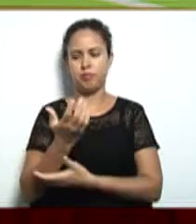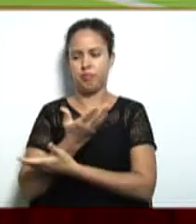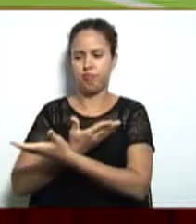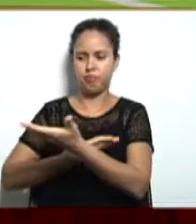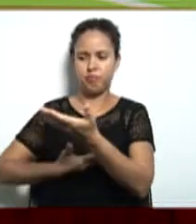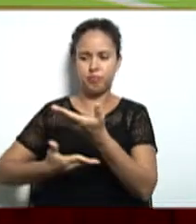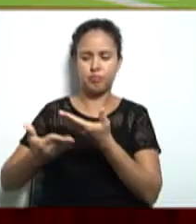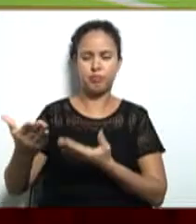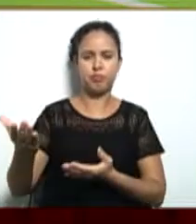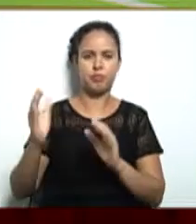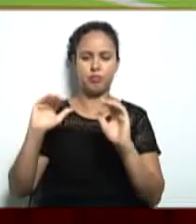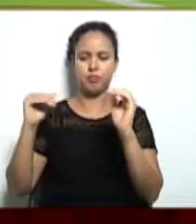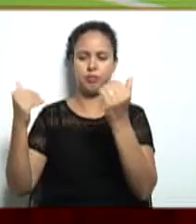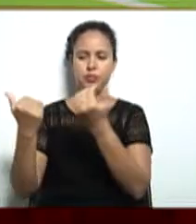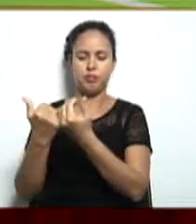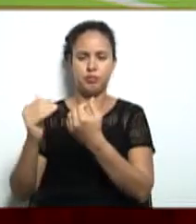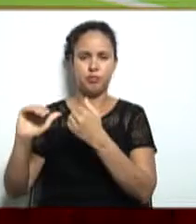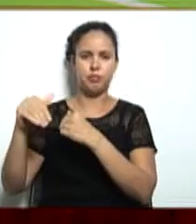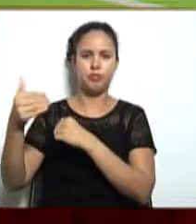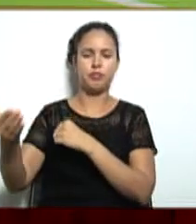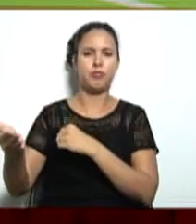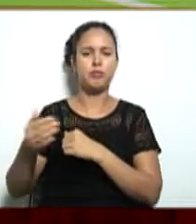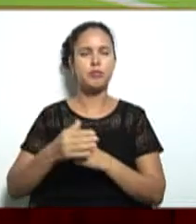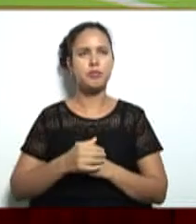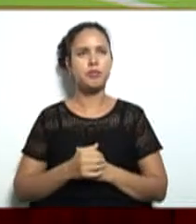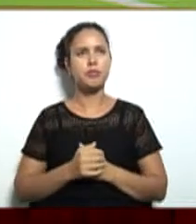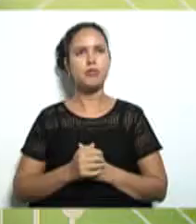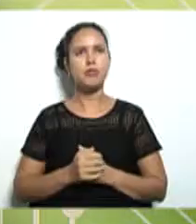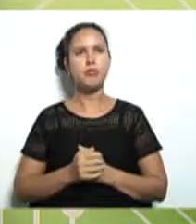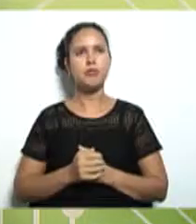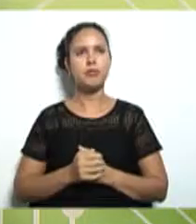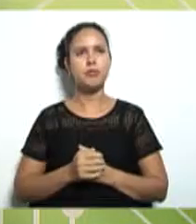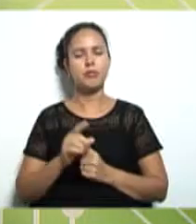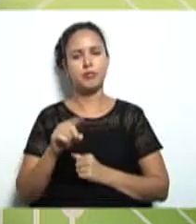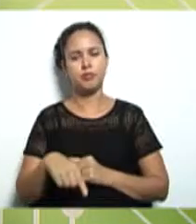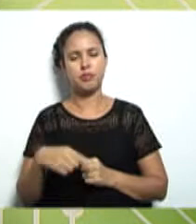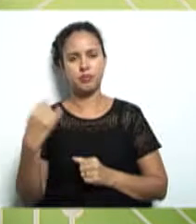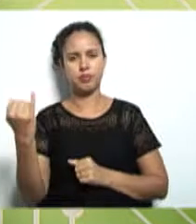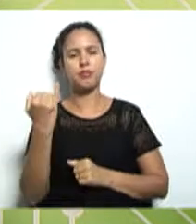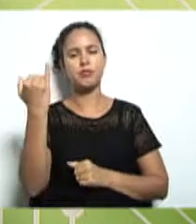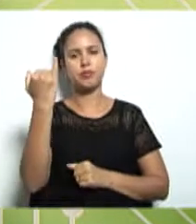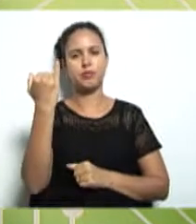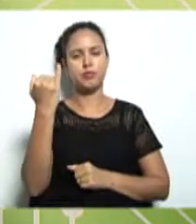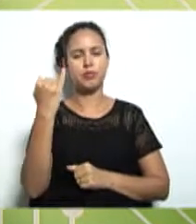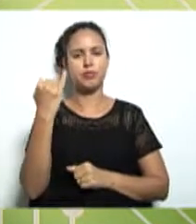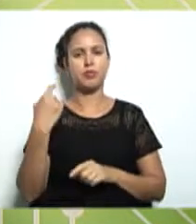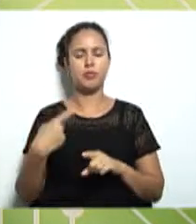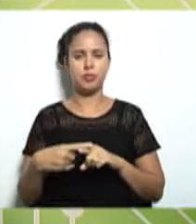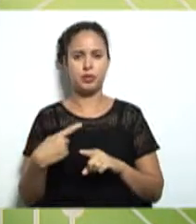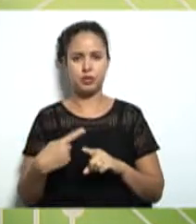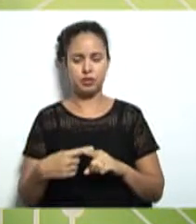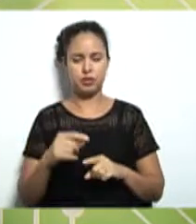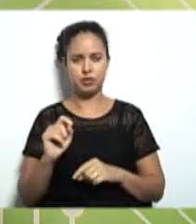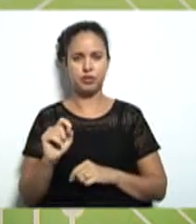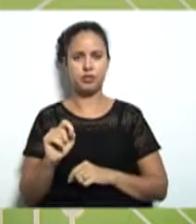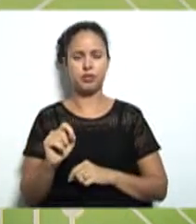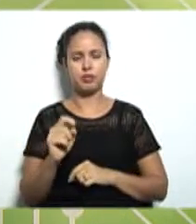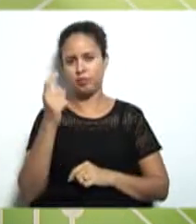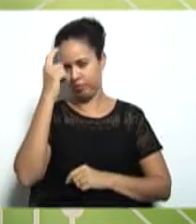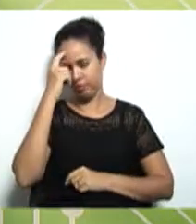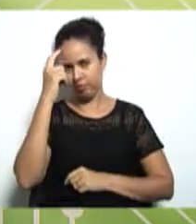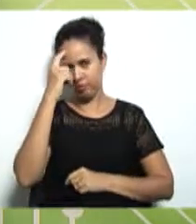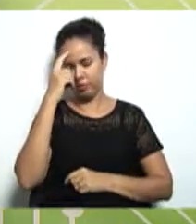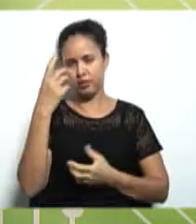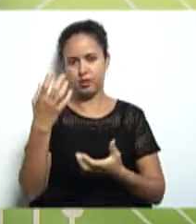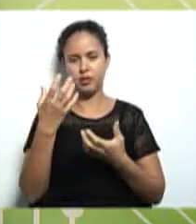ou a técnica são cursos de extensão. É importante, né, professora, essa fala, porque quando a gente fala assim, eu quero fazer